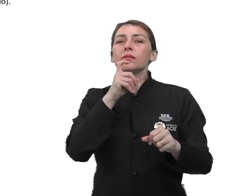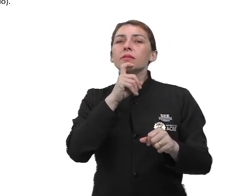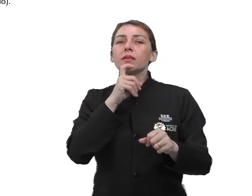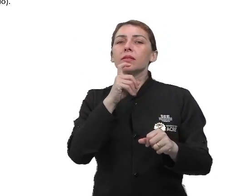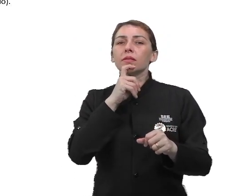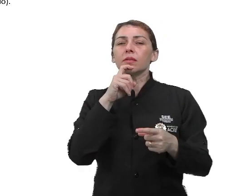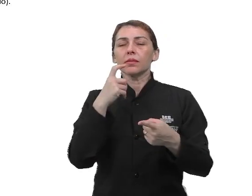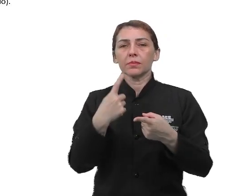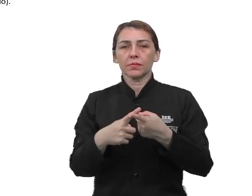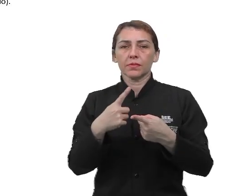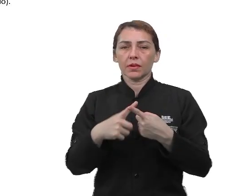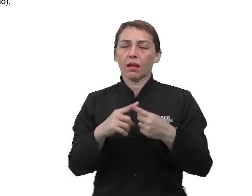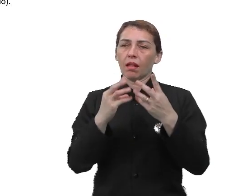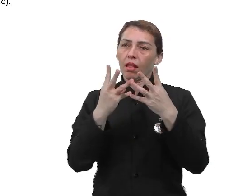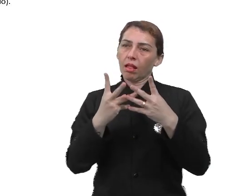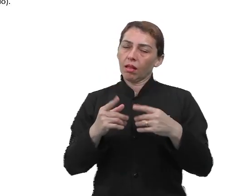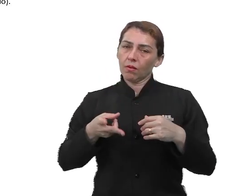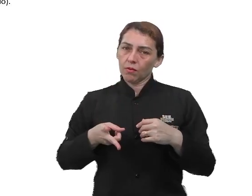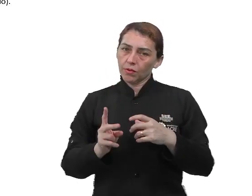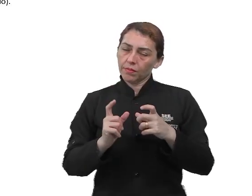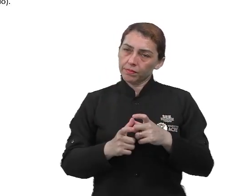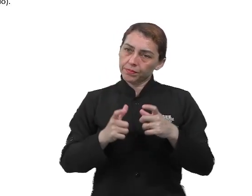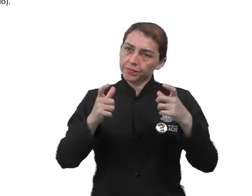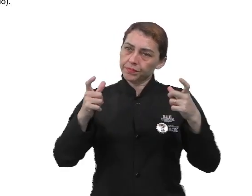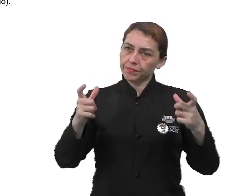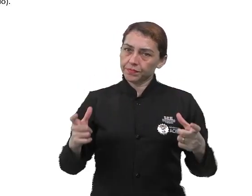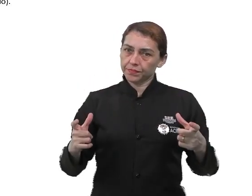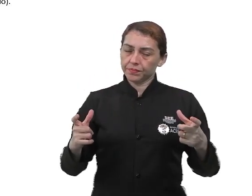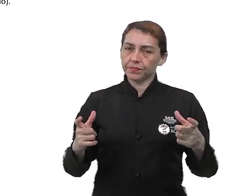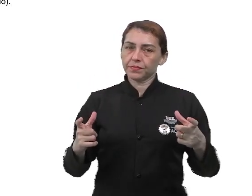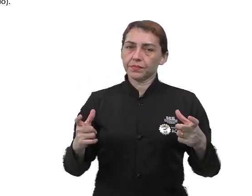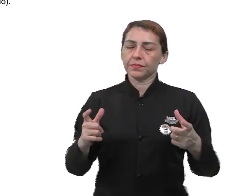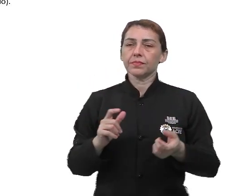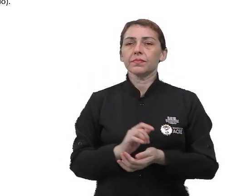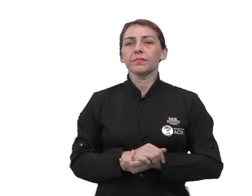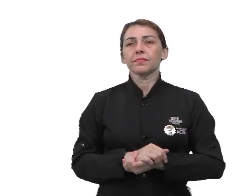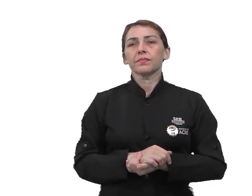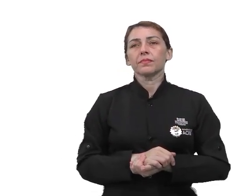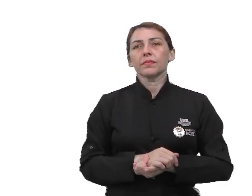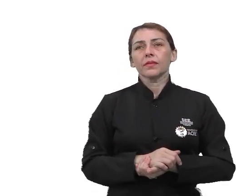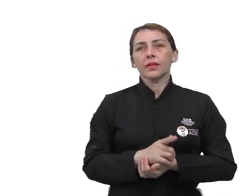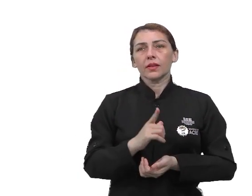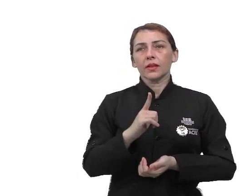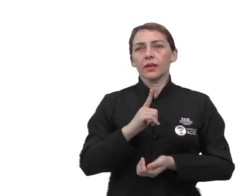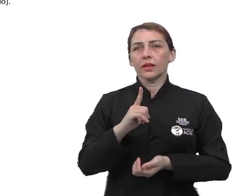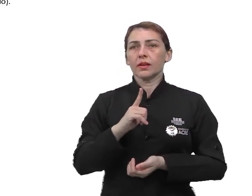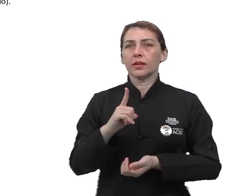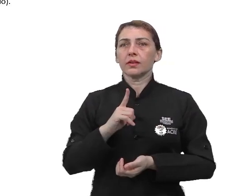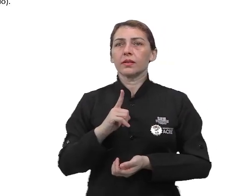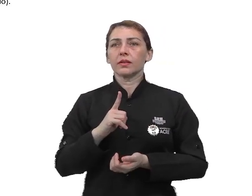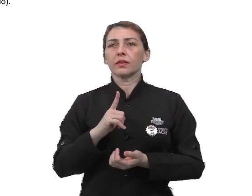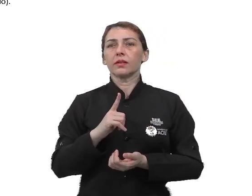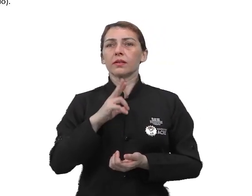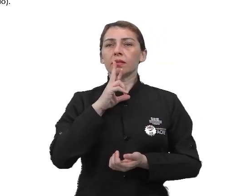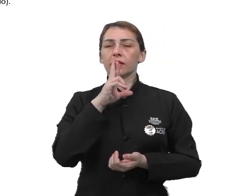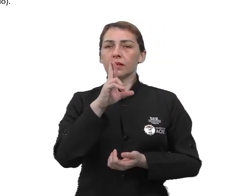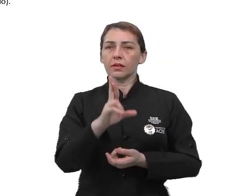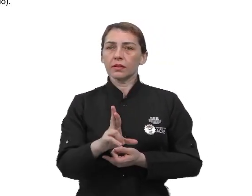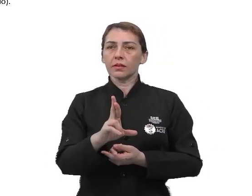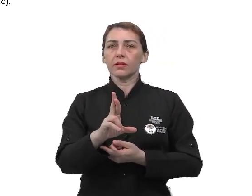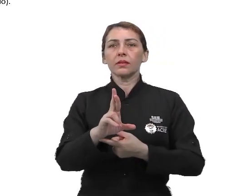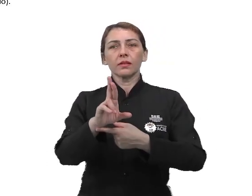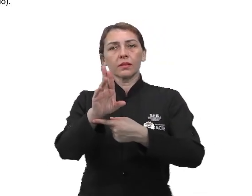as geleiras derretem que continua crescendo aí as cordilheiras? Então nós temos aqui como gabarito da